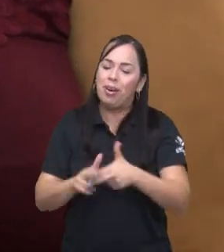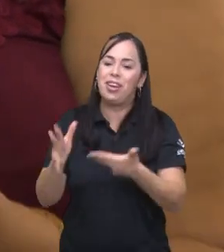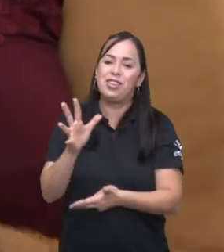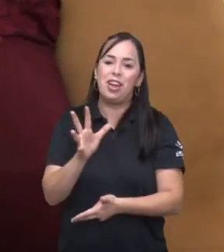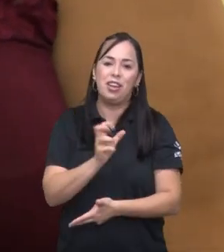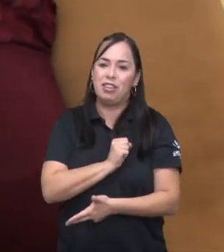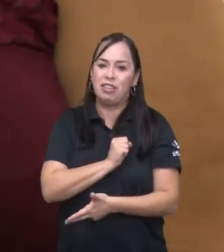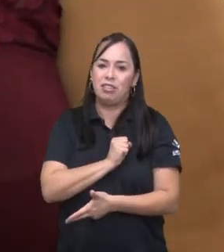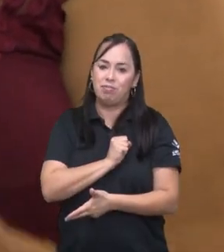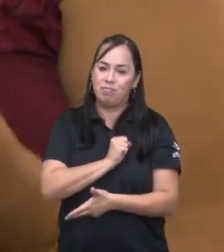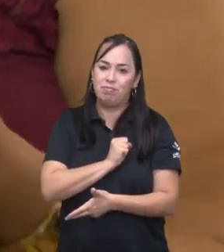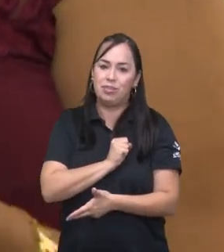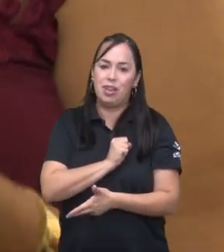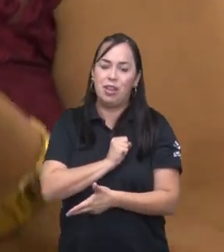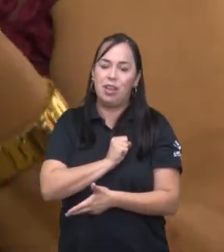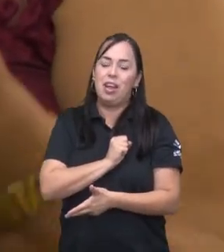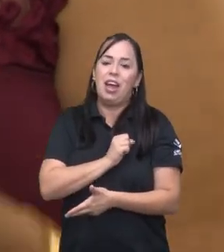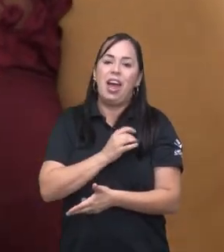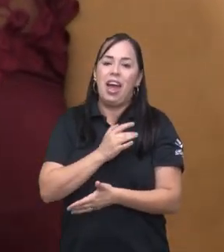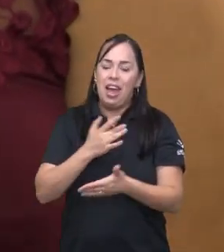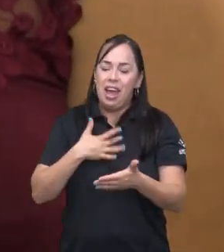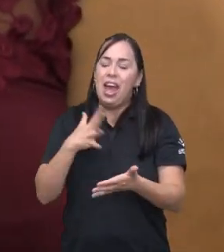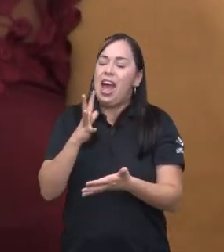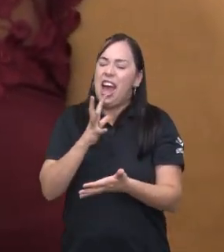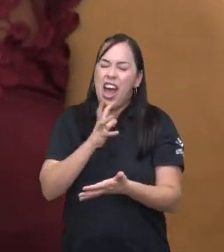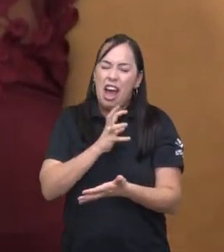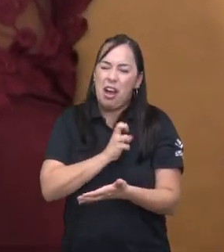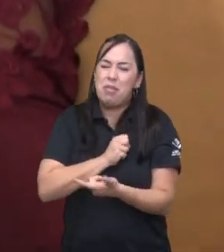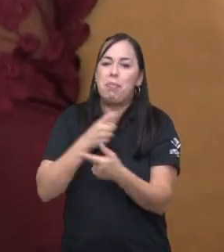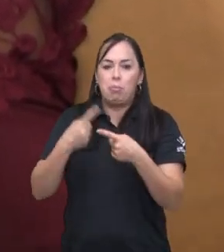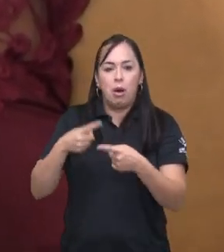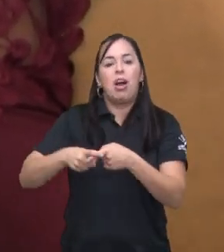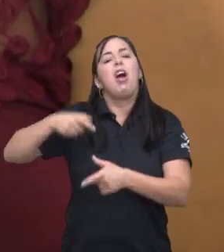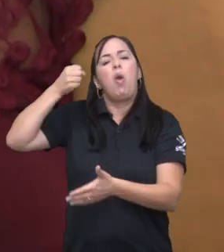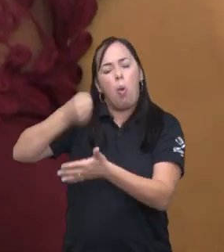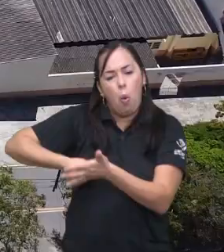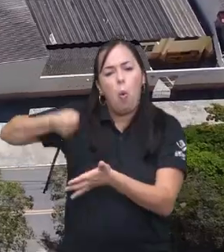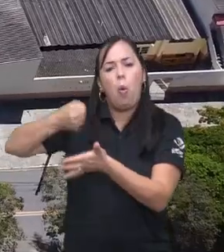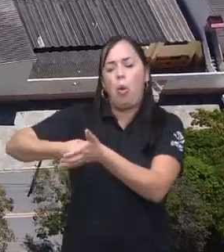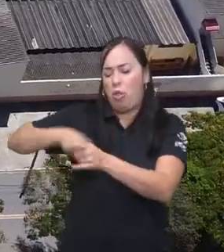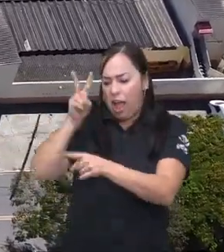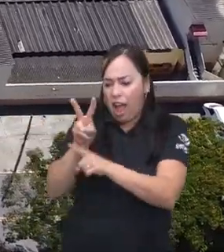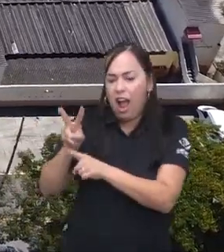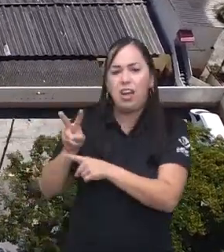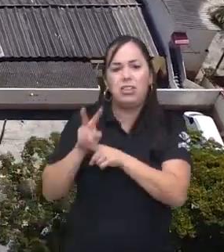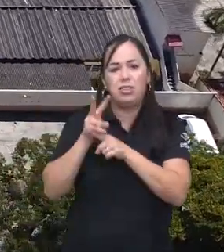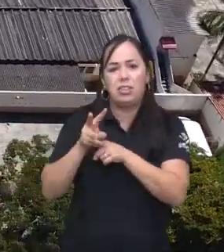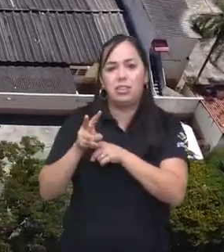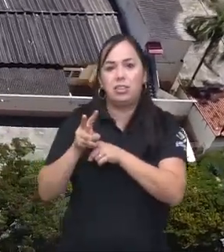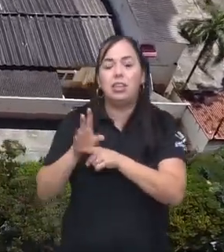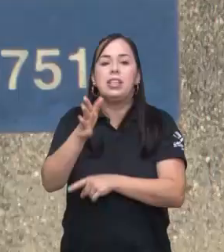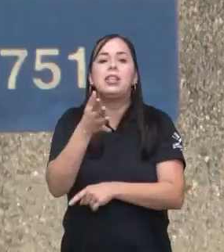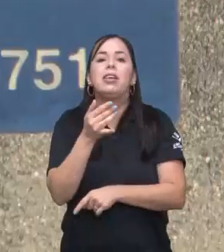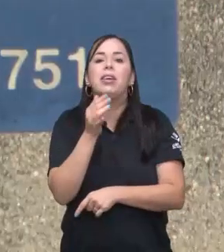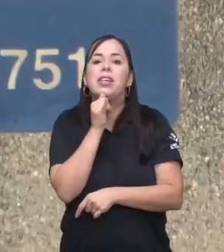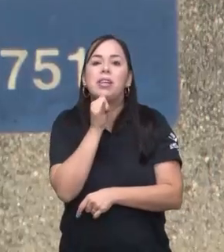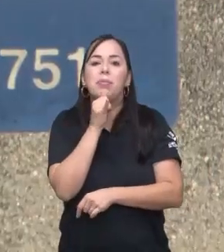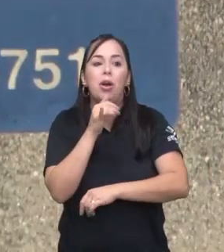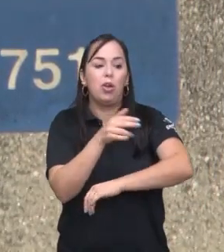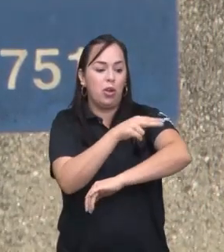sabe, não é apego, é amar aquilo que você lutou para ter, é cuidar. Você vê o nome da rua,